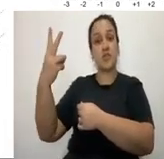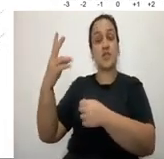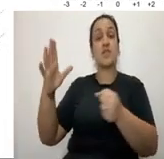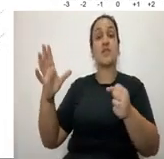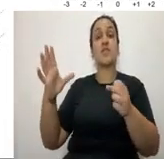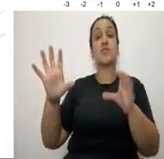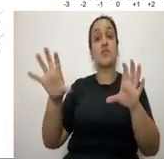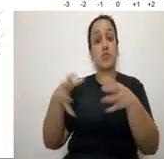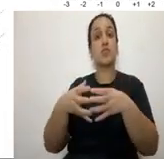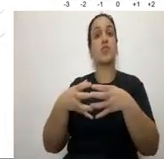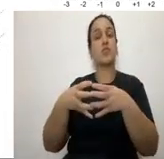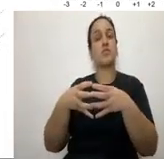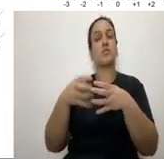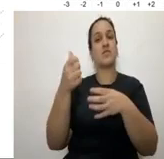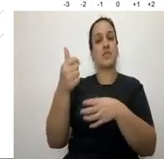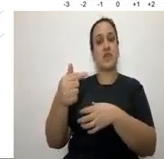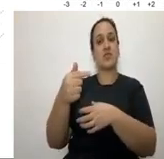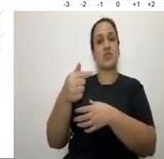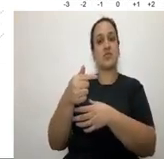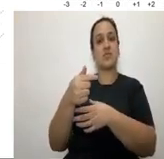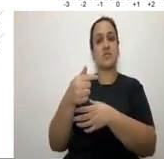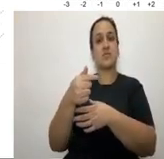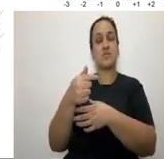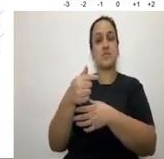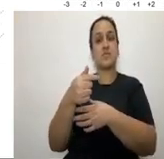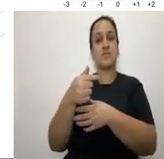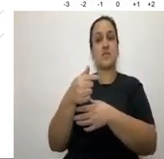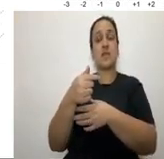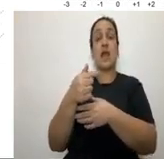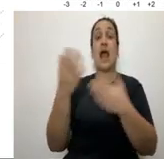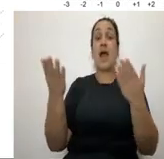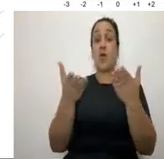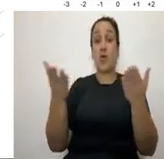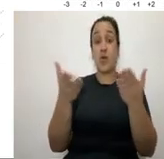3, 7. Fechou 7 elétrons. Elétron mais